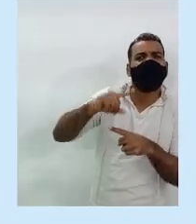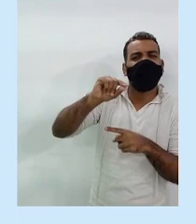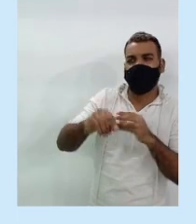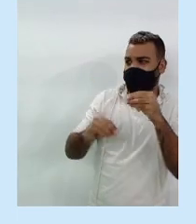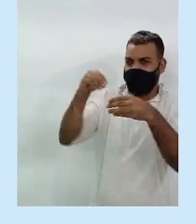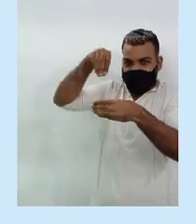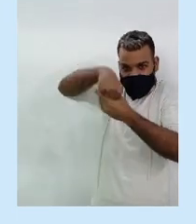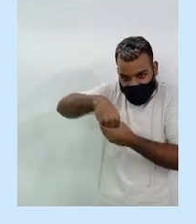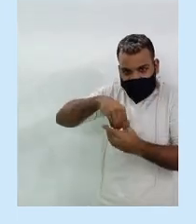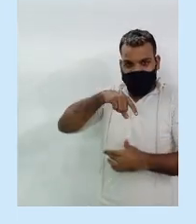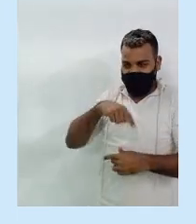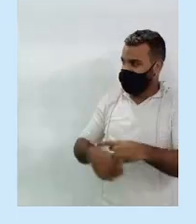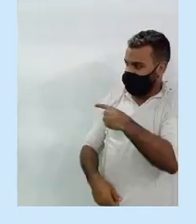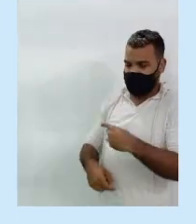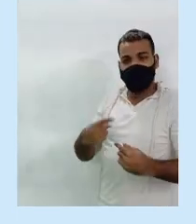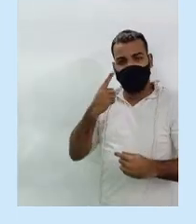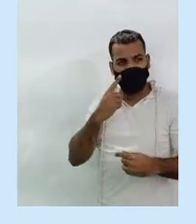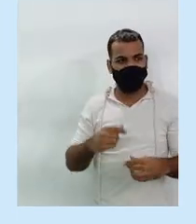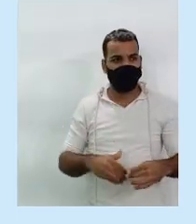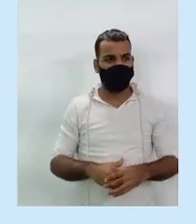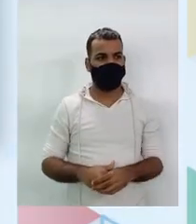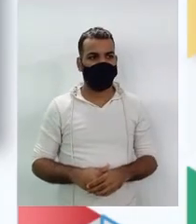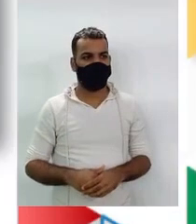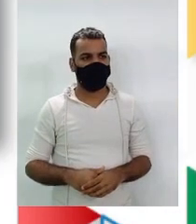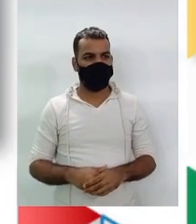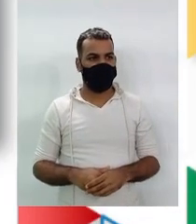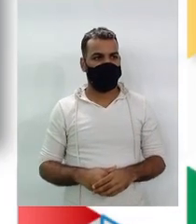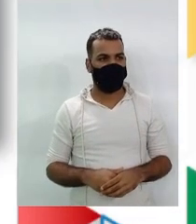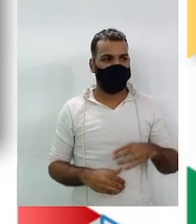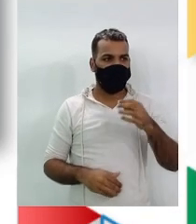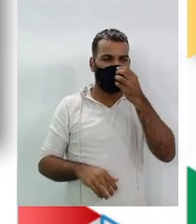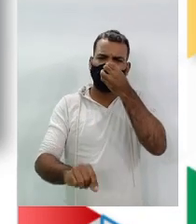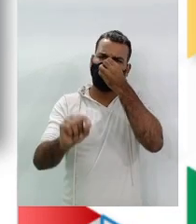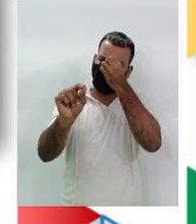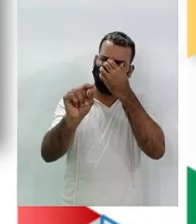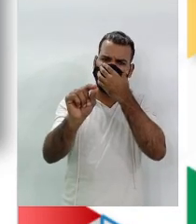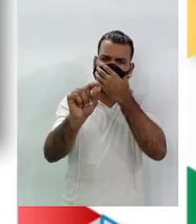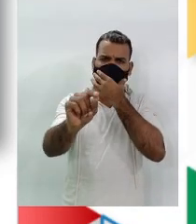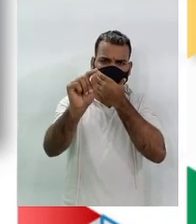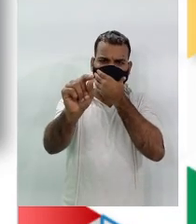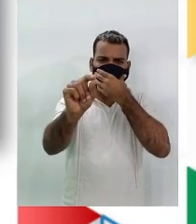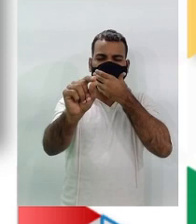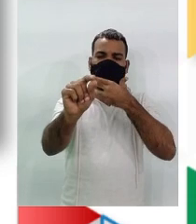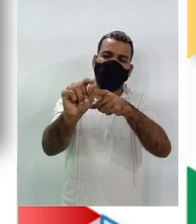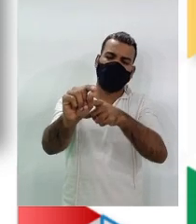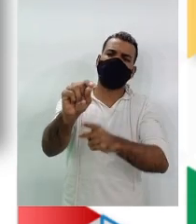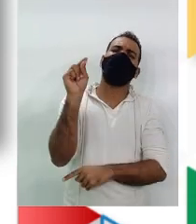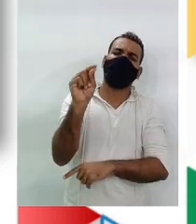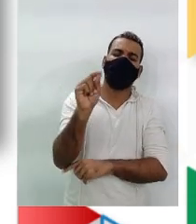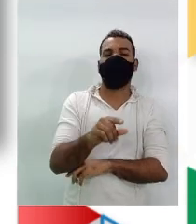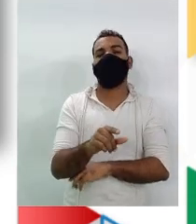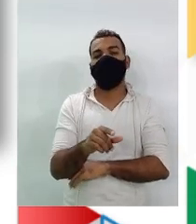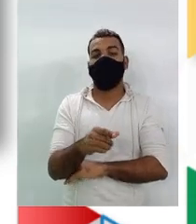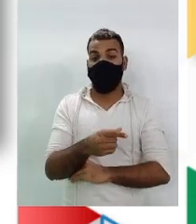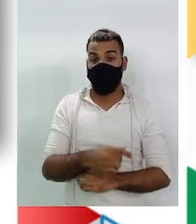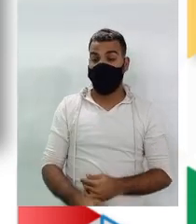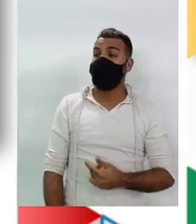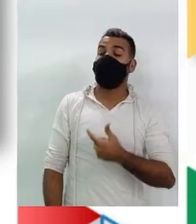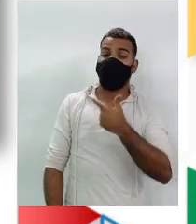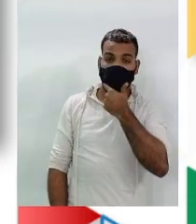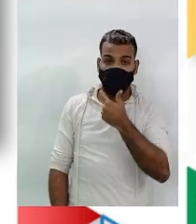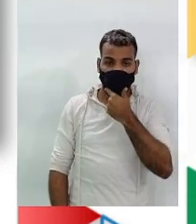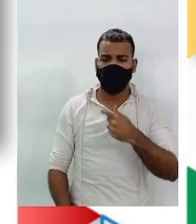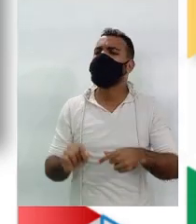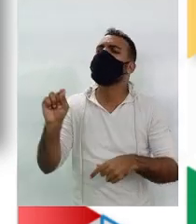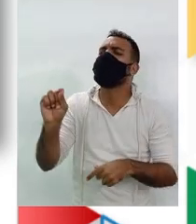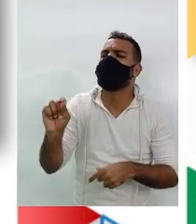norteadoras. Então vamos lá aqui, olhando para a tela. O quê? O quê? É um garoto sai de